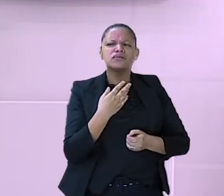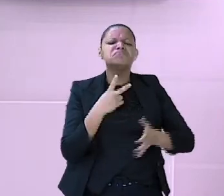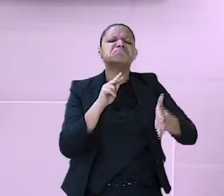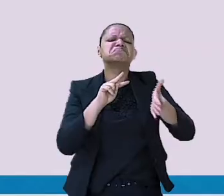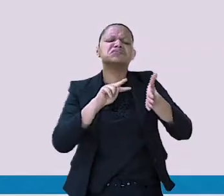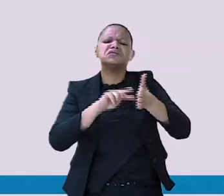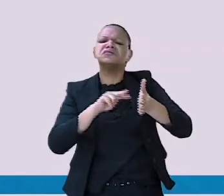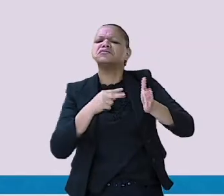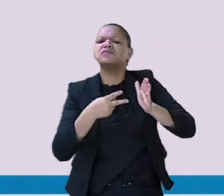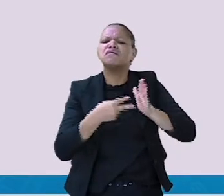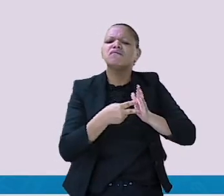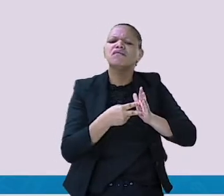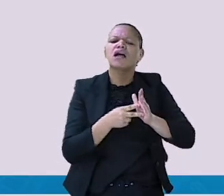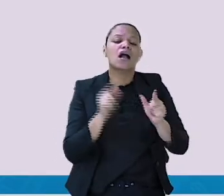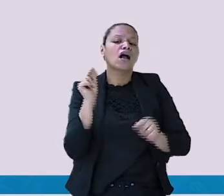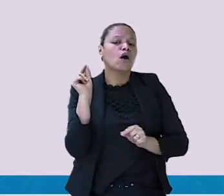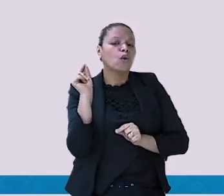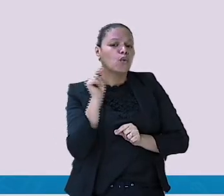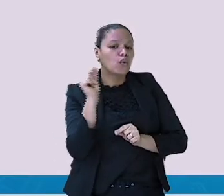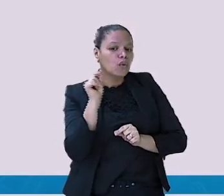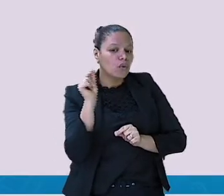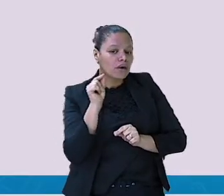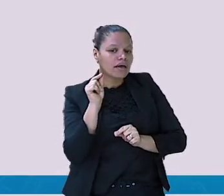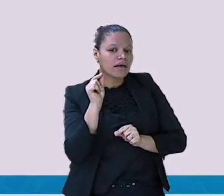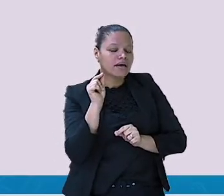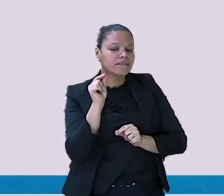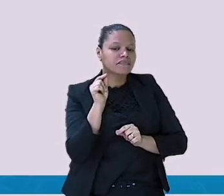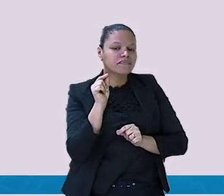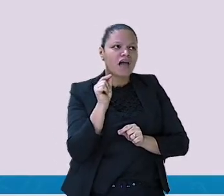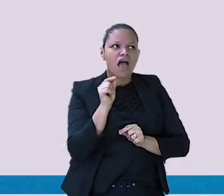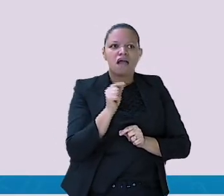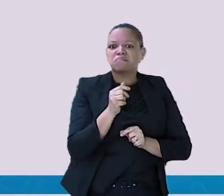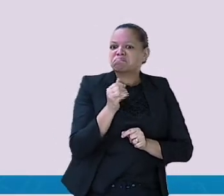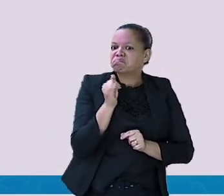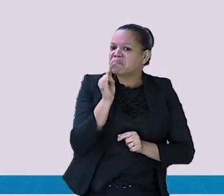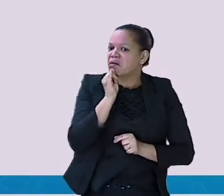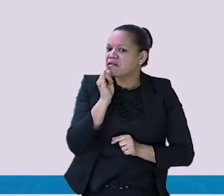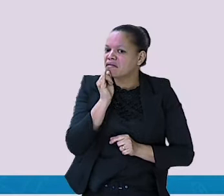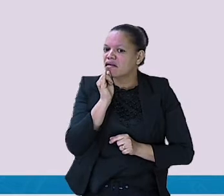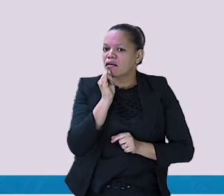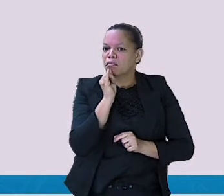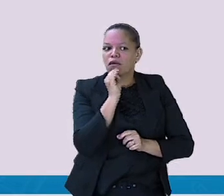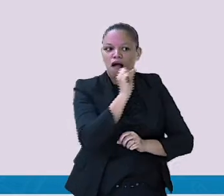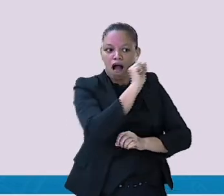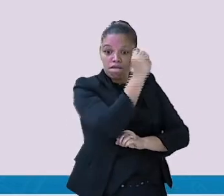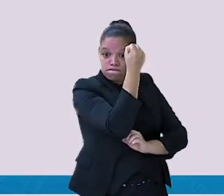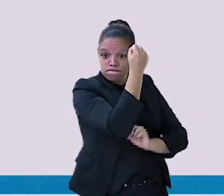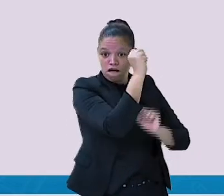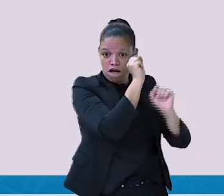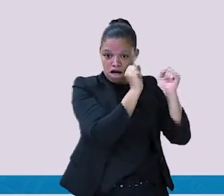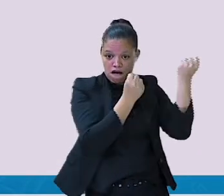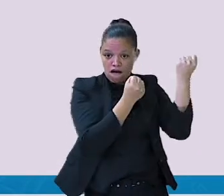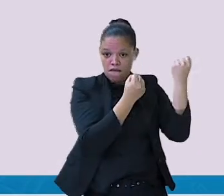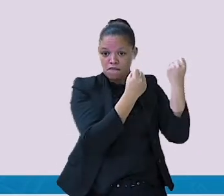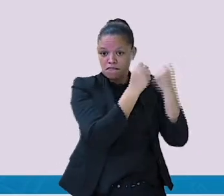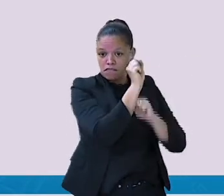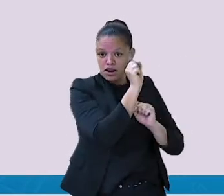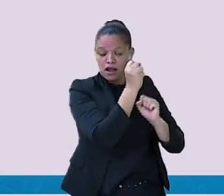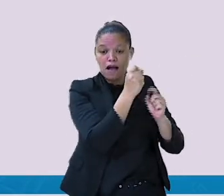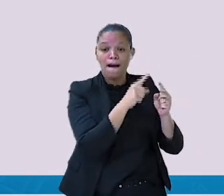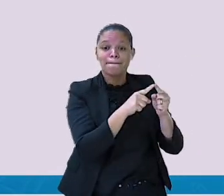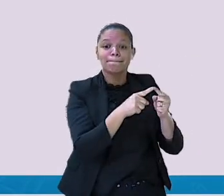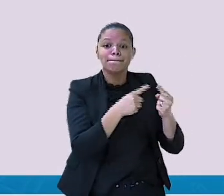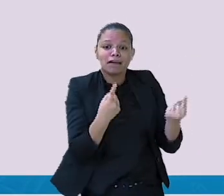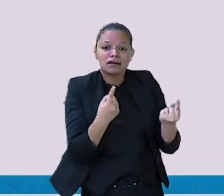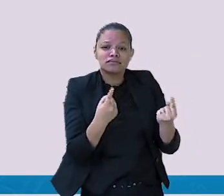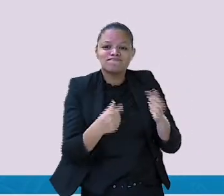era somente a fábrica, como a gente poderia dizer. Era toda aquela estrutura que era montada em